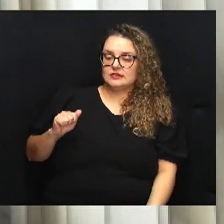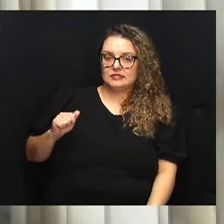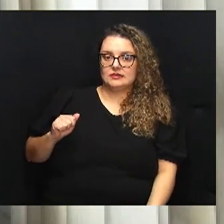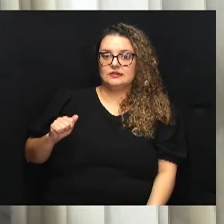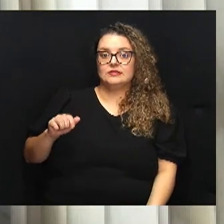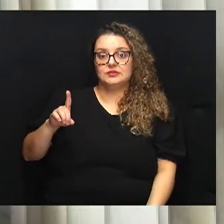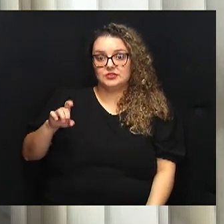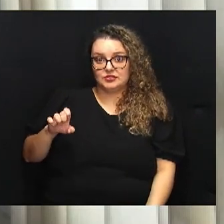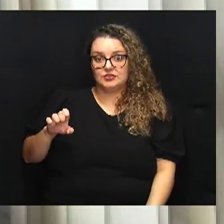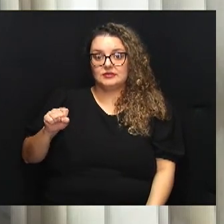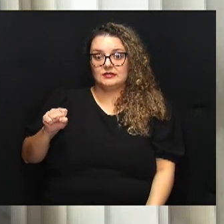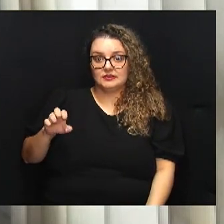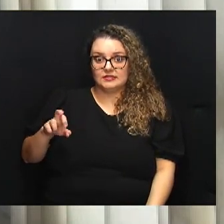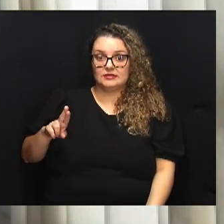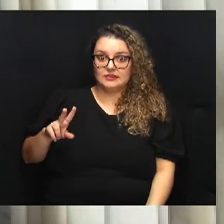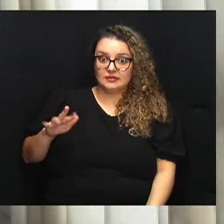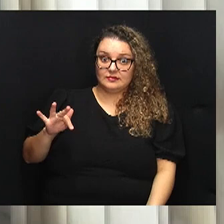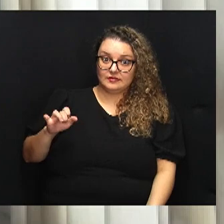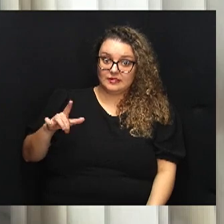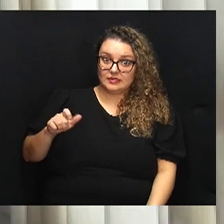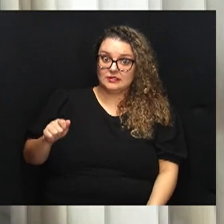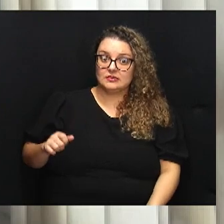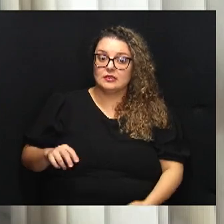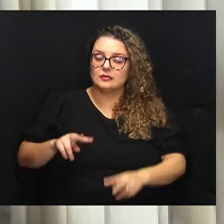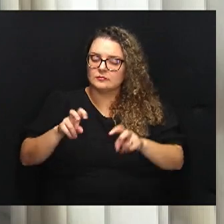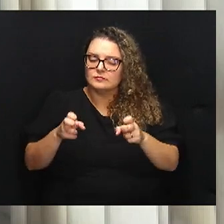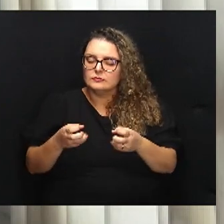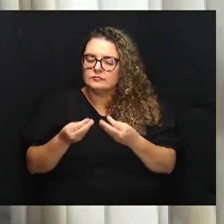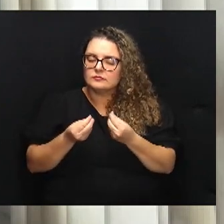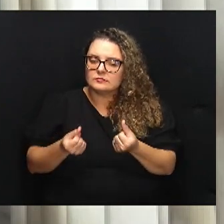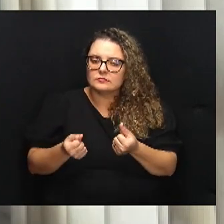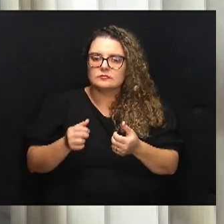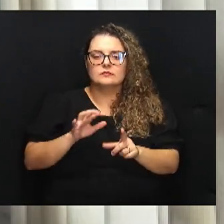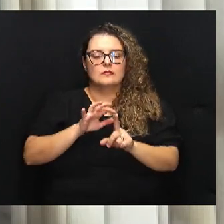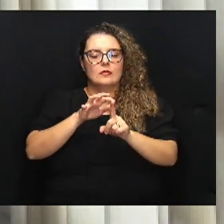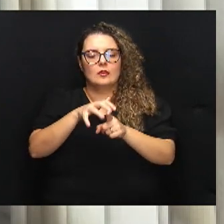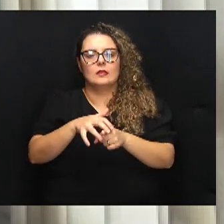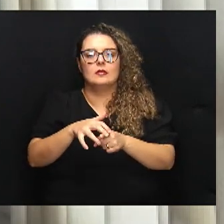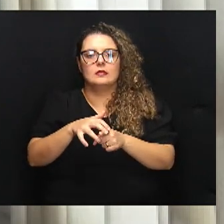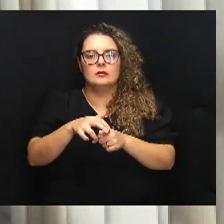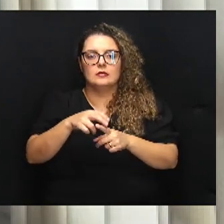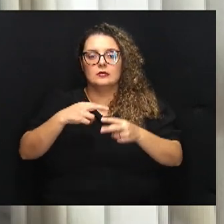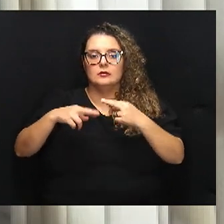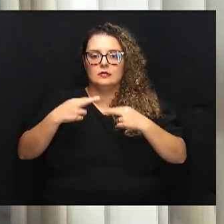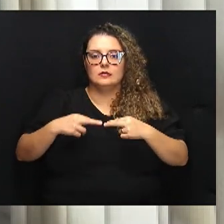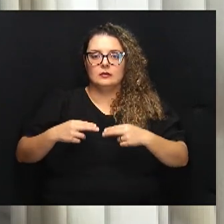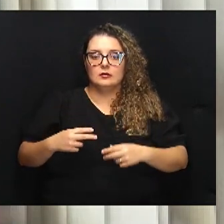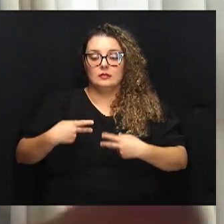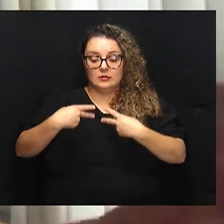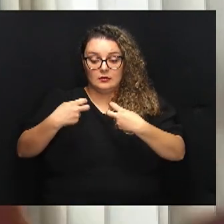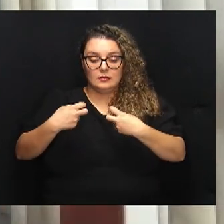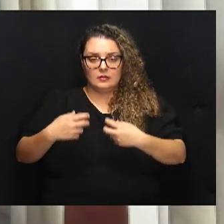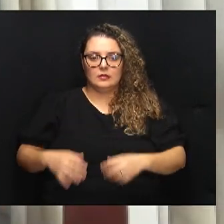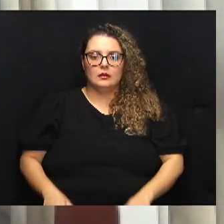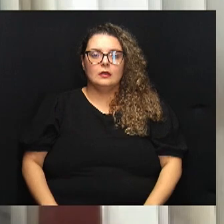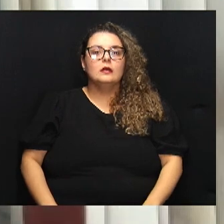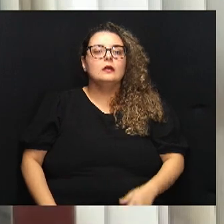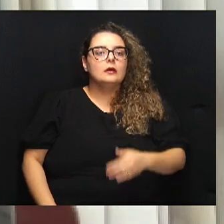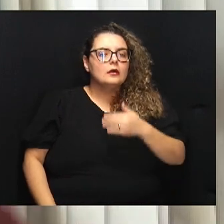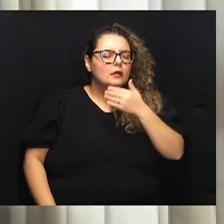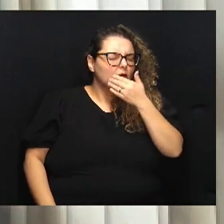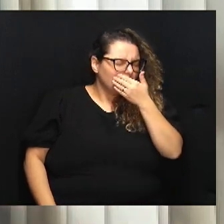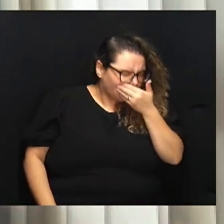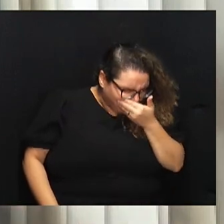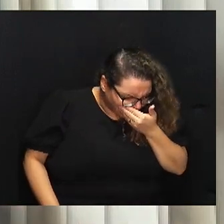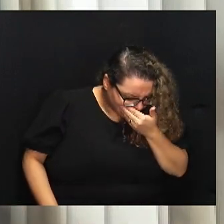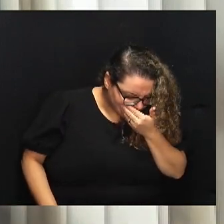gente colocar temas tão sensíveis, como o bullying, como a questão do autoconhecimento, sobre a questão da dor que nós